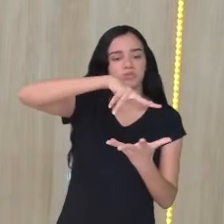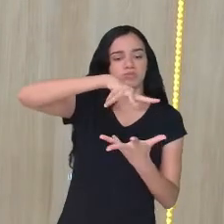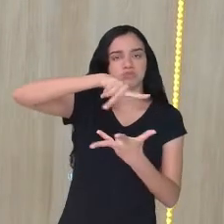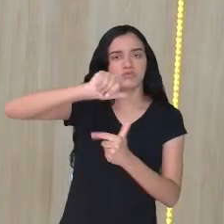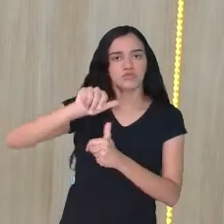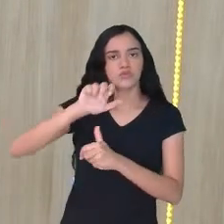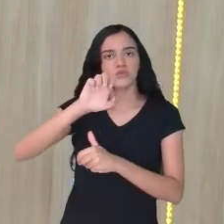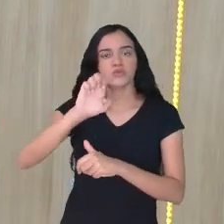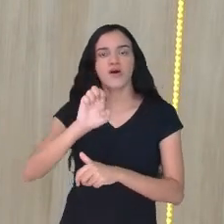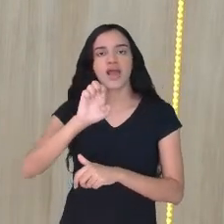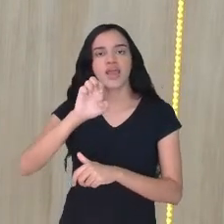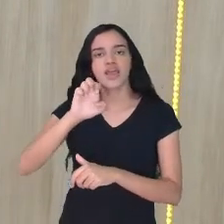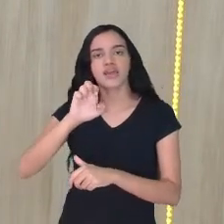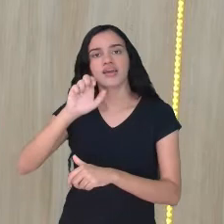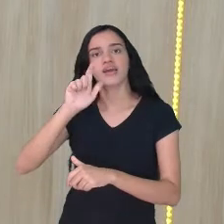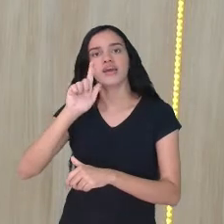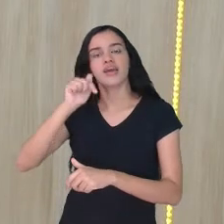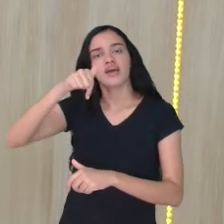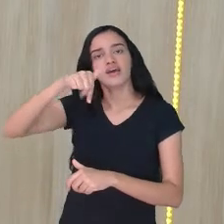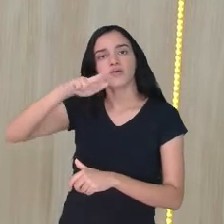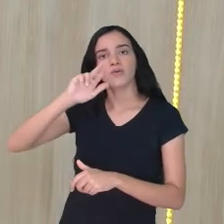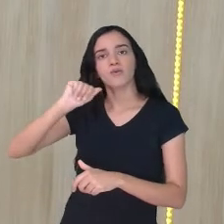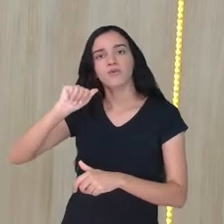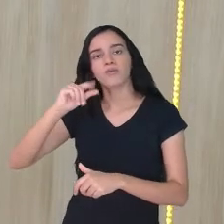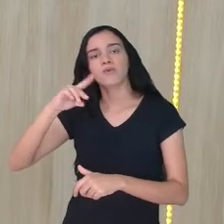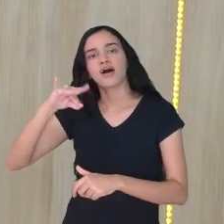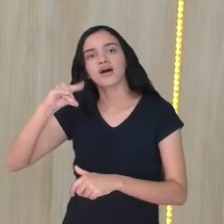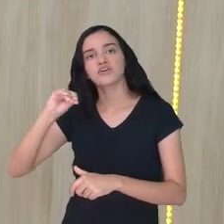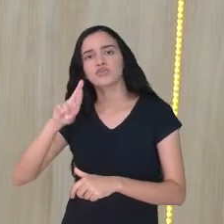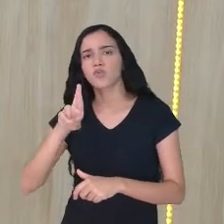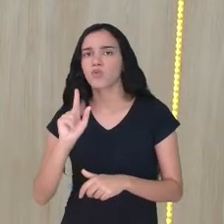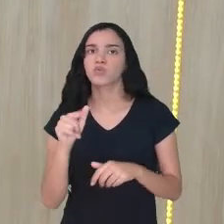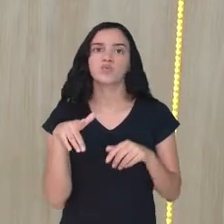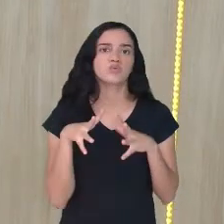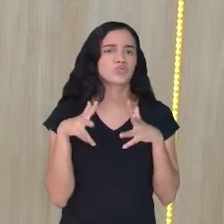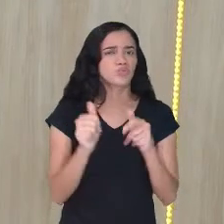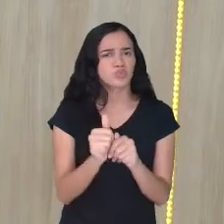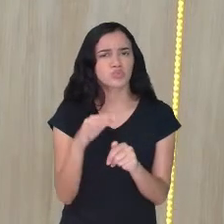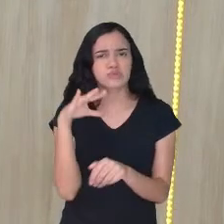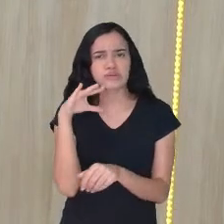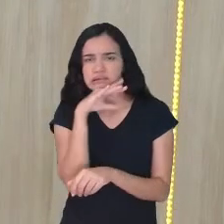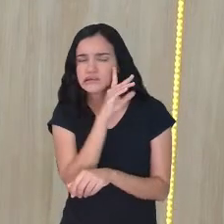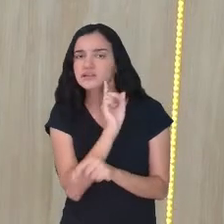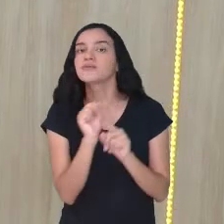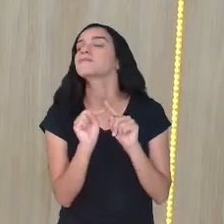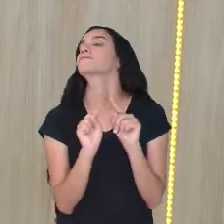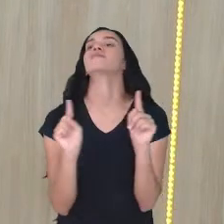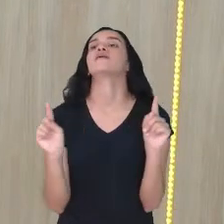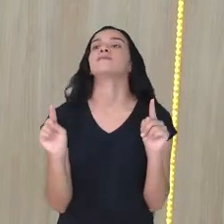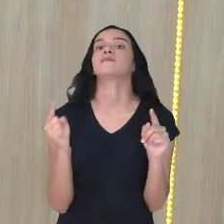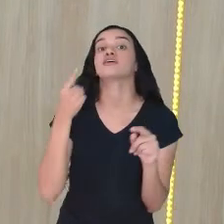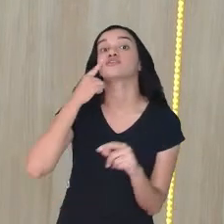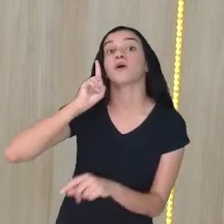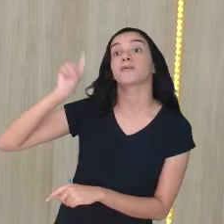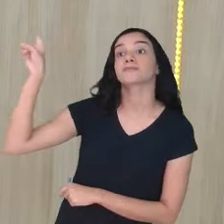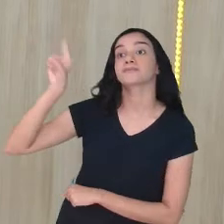baixo, na verdade, não é tudo quente. Mas a gente está aqui, ó, entre o